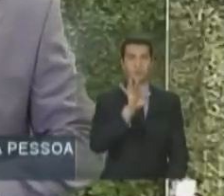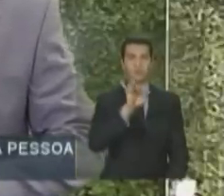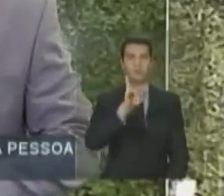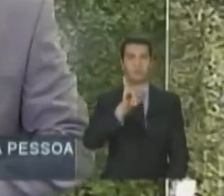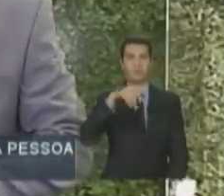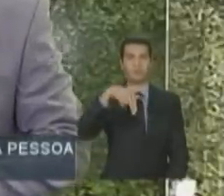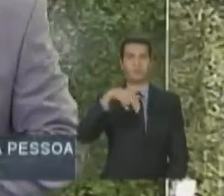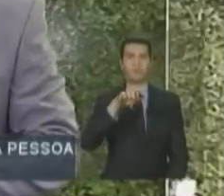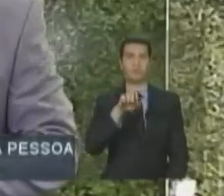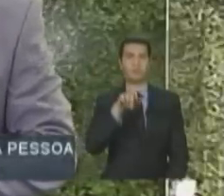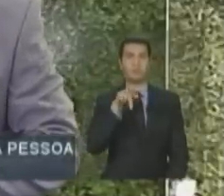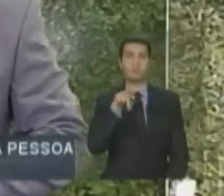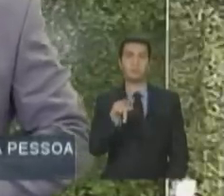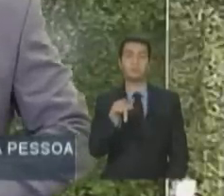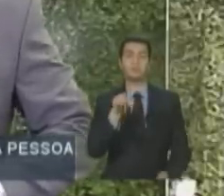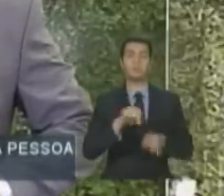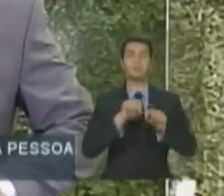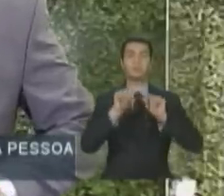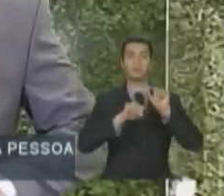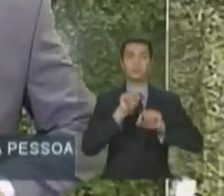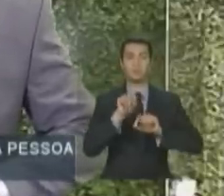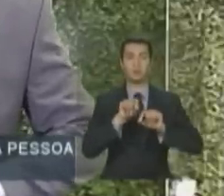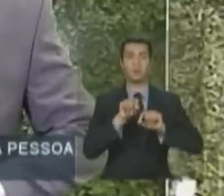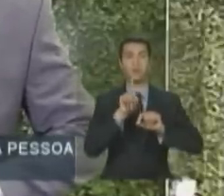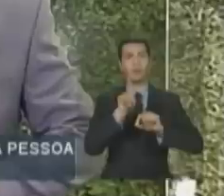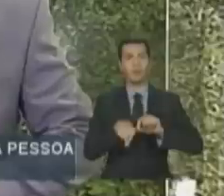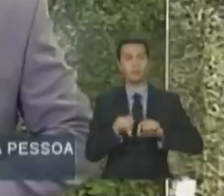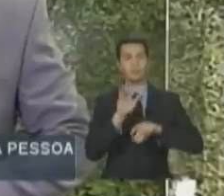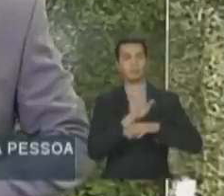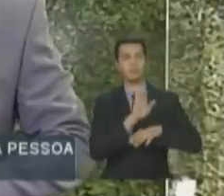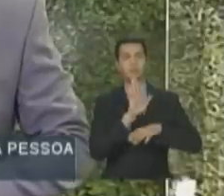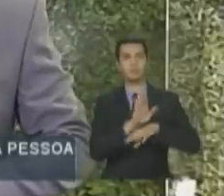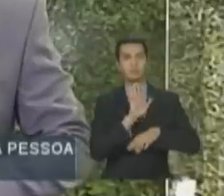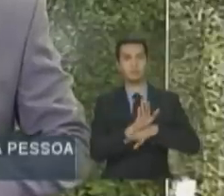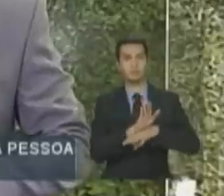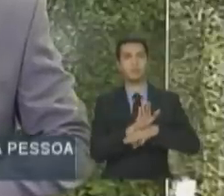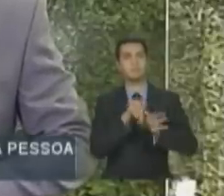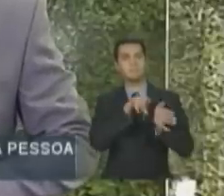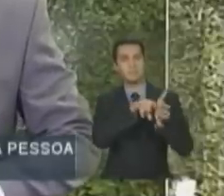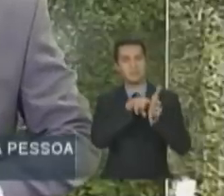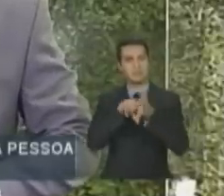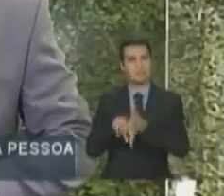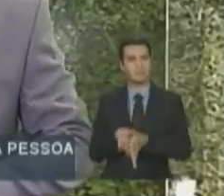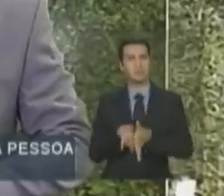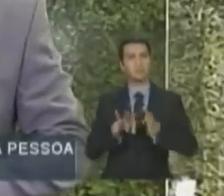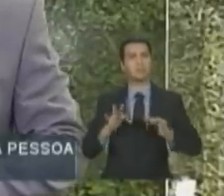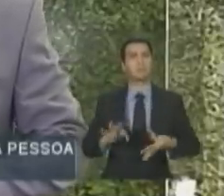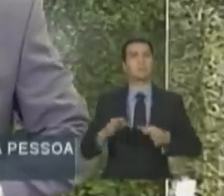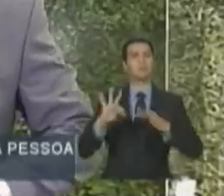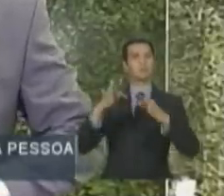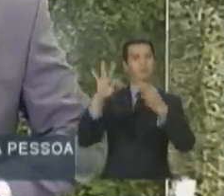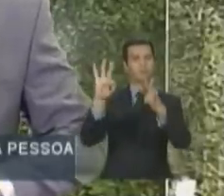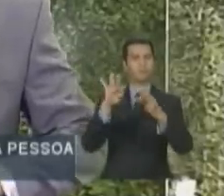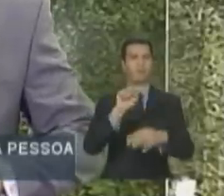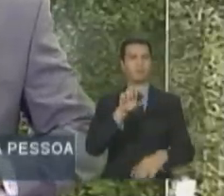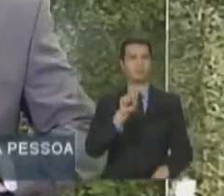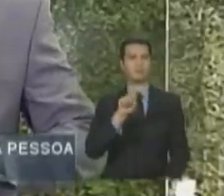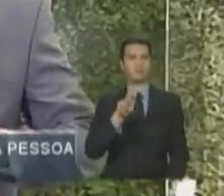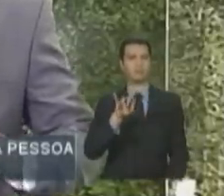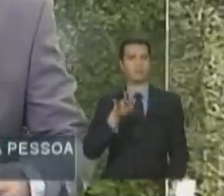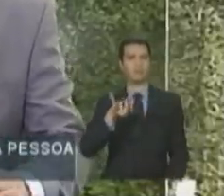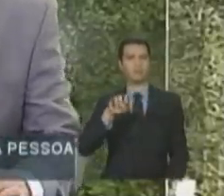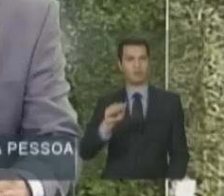e desenvolvimento de tecnologias assistivas. Será então